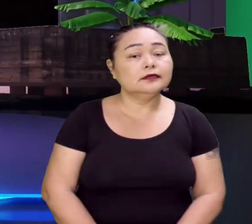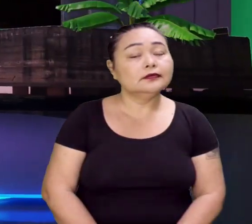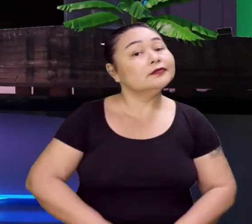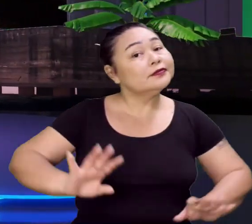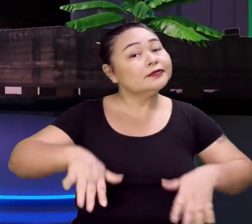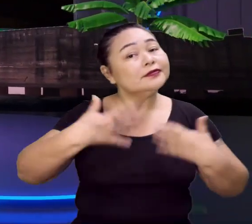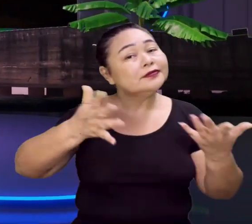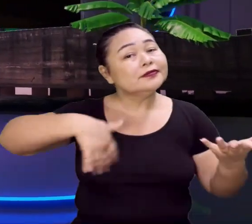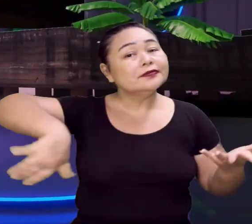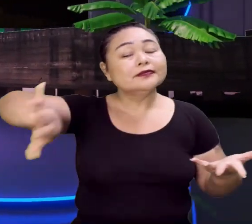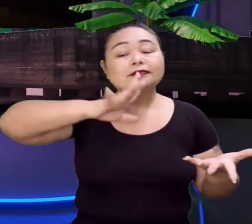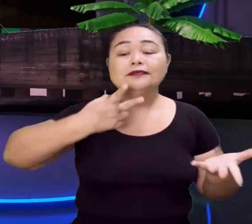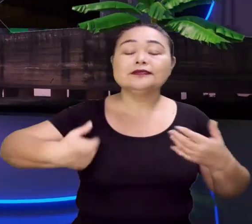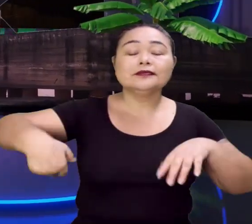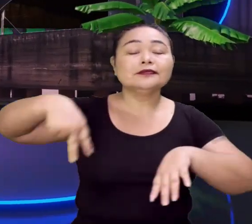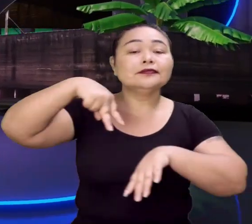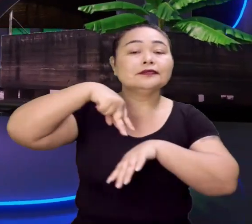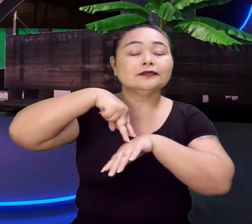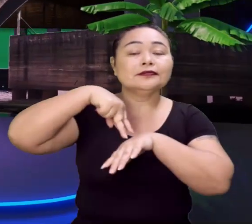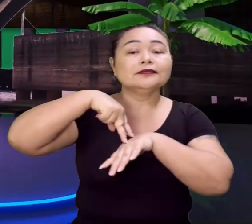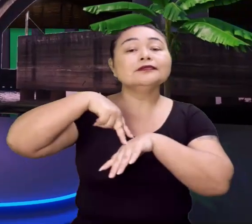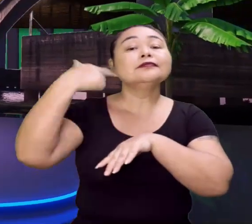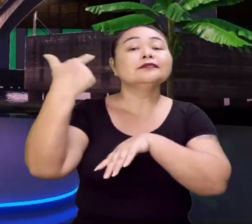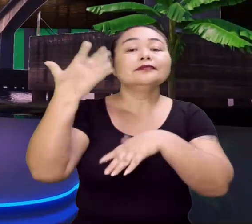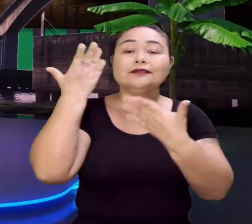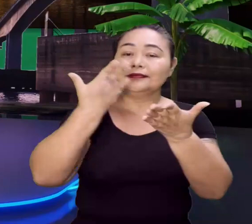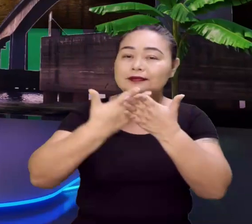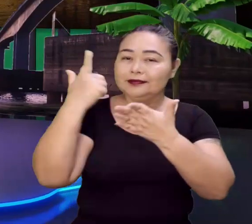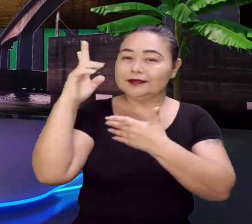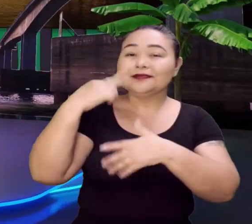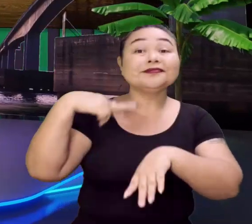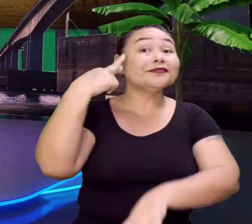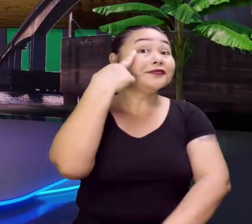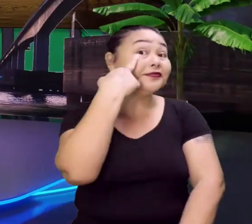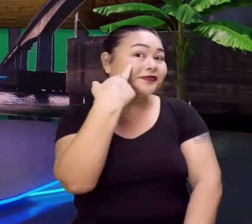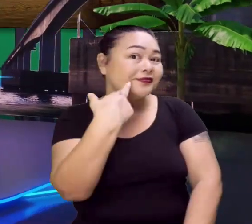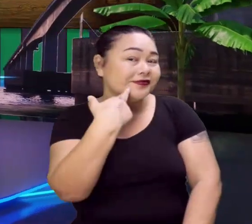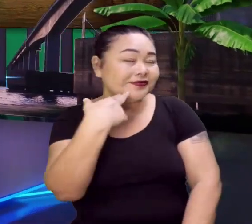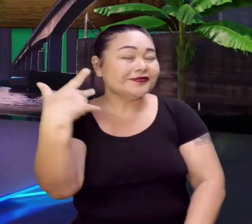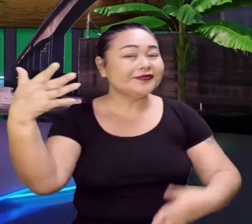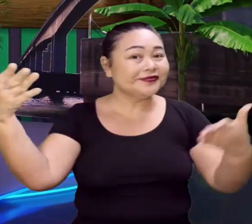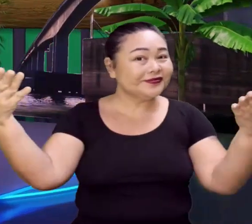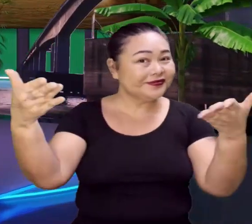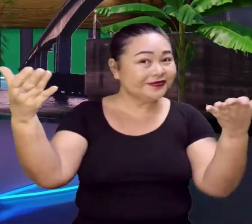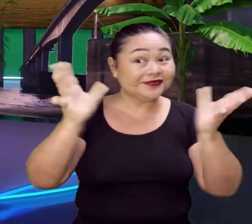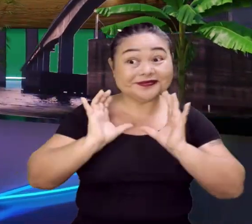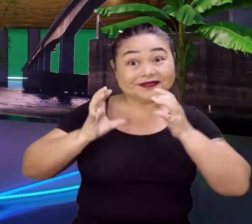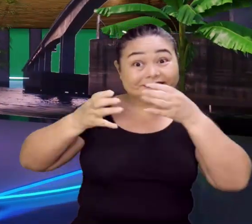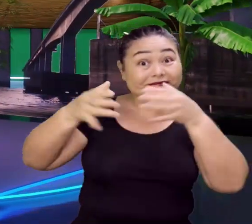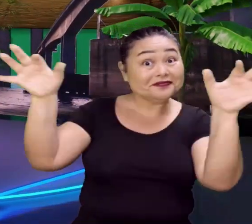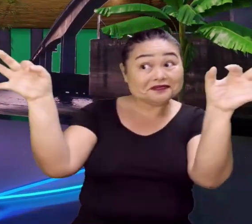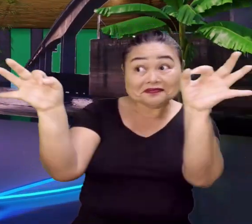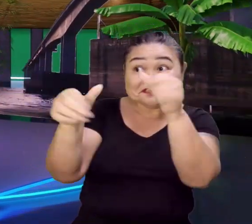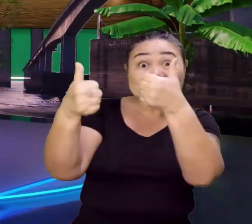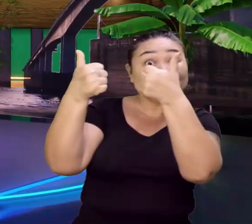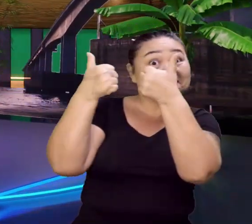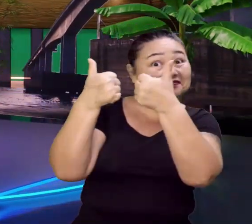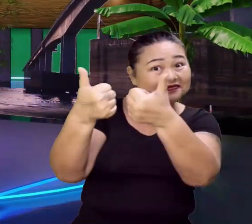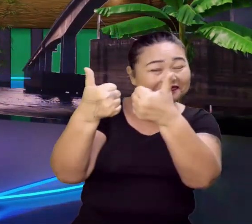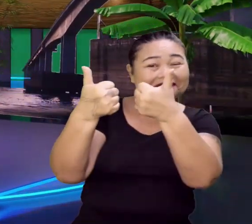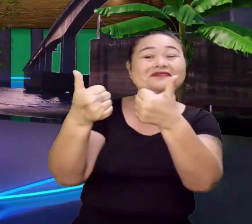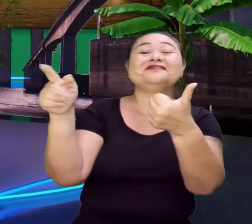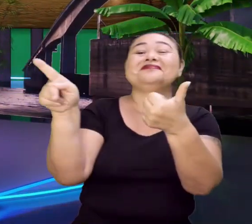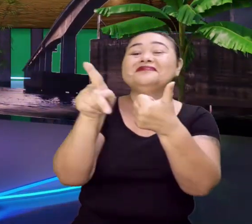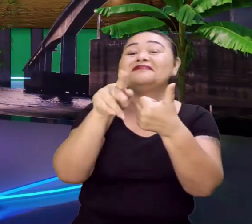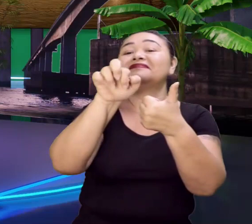E aí, galerinha, voltamos para a segunda aula de Geografia de Rondônia. E hoje aqui nossa equipe está completa. Eu,